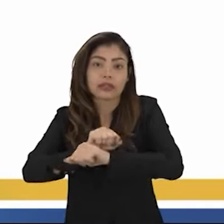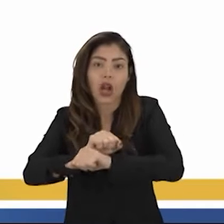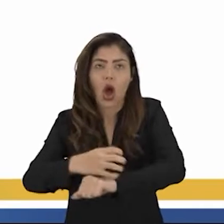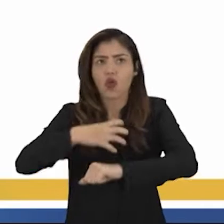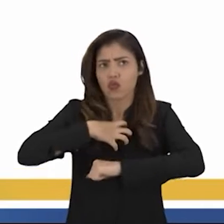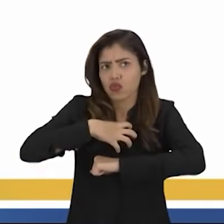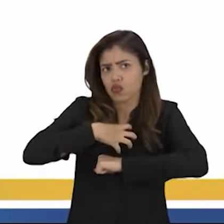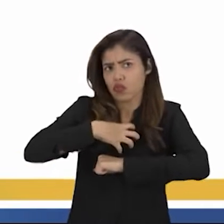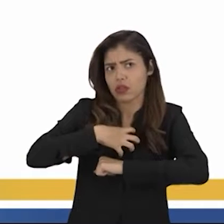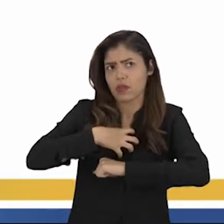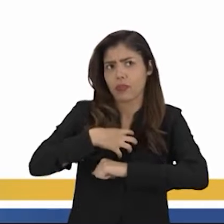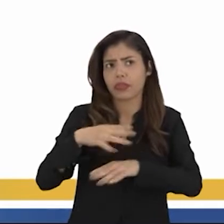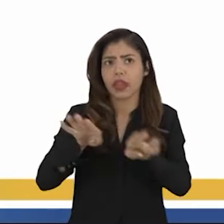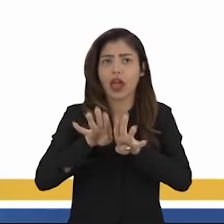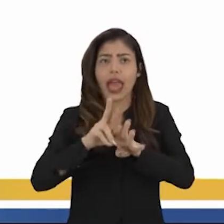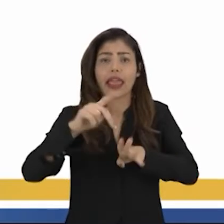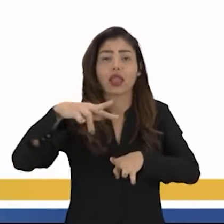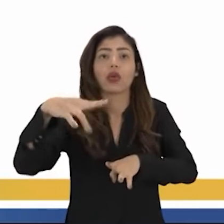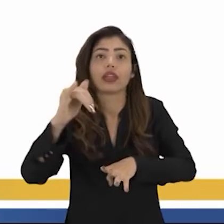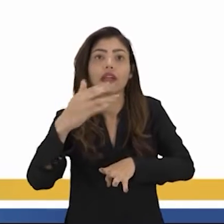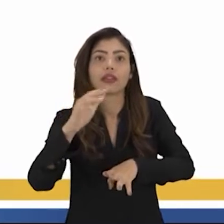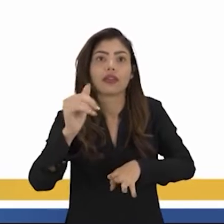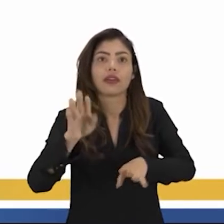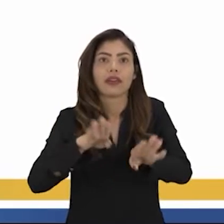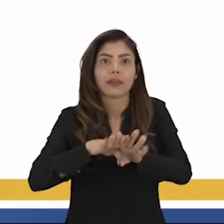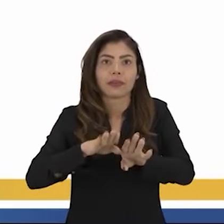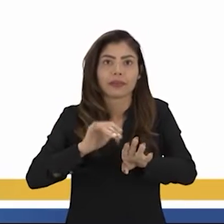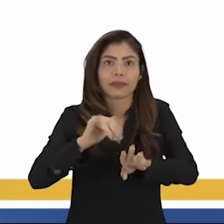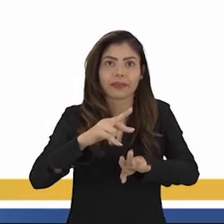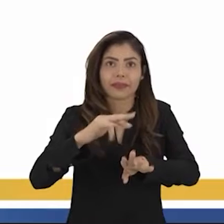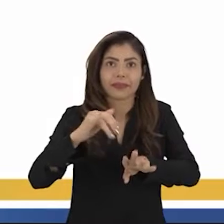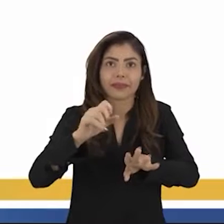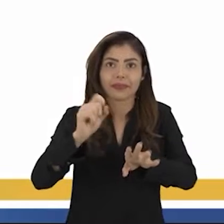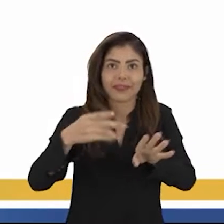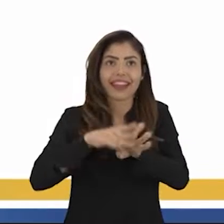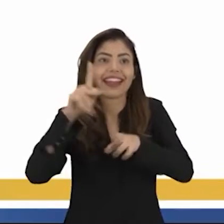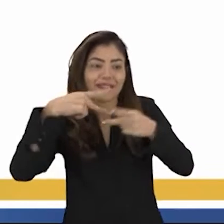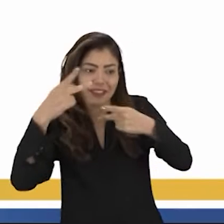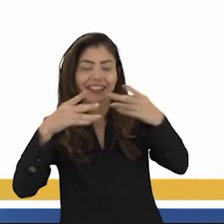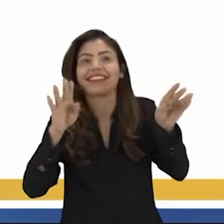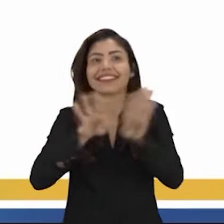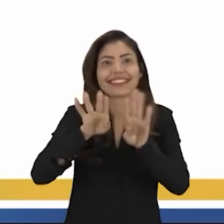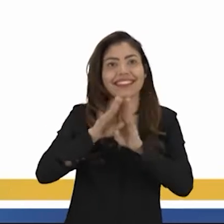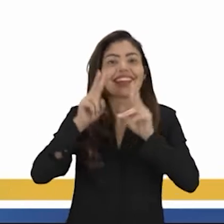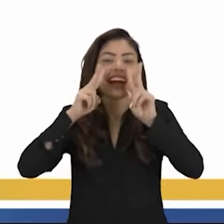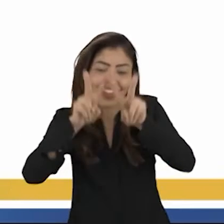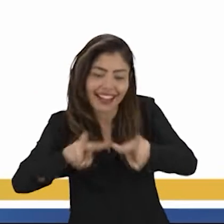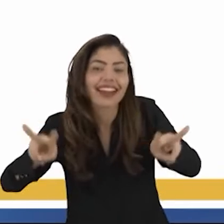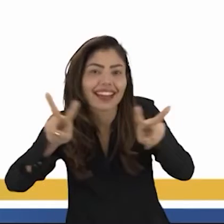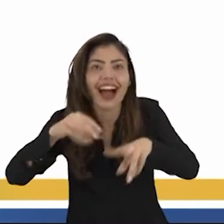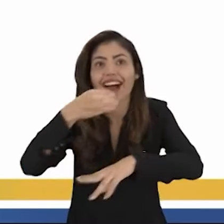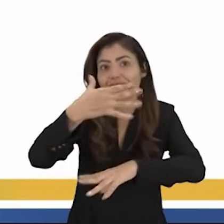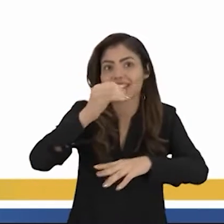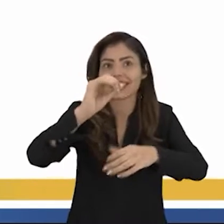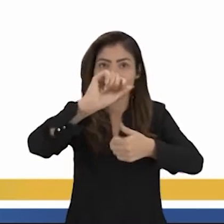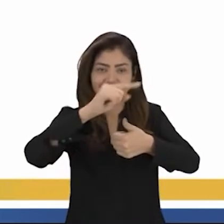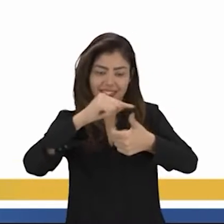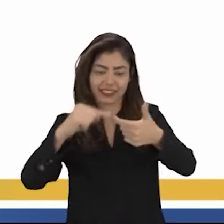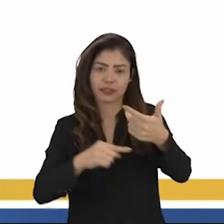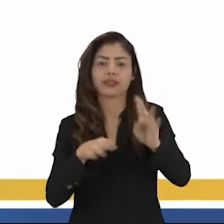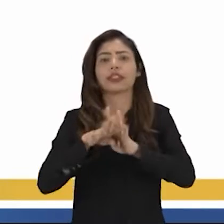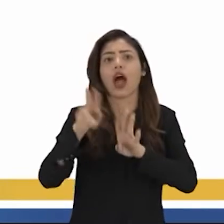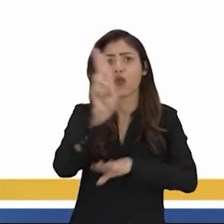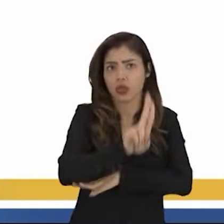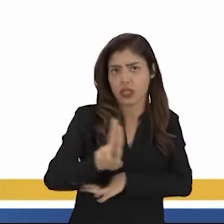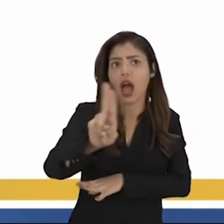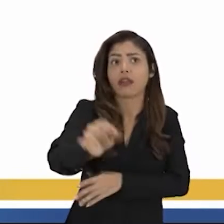o ritmo, as entonações e as inflexões da fala. Vejamos agora os 10 sinais de pontuação usados